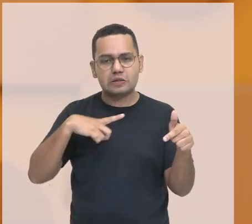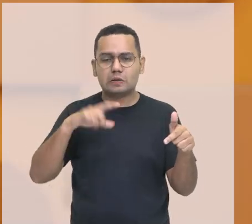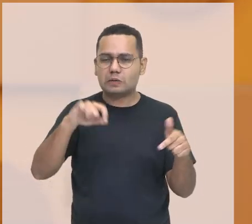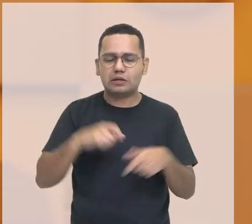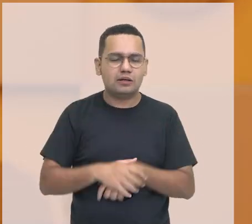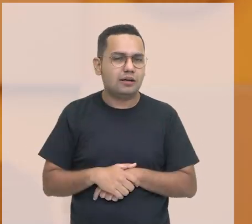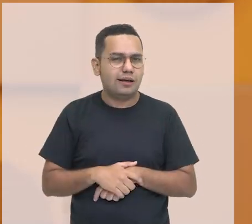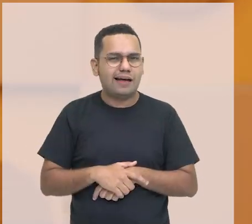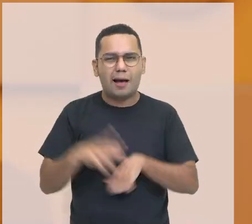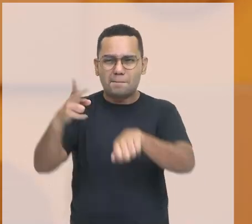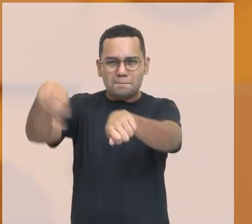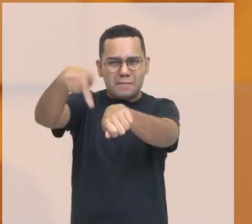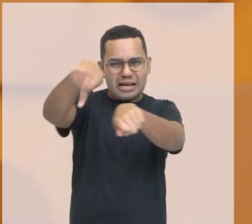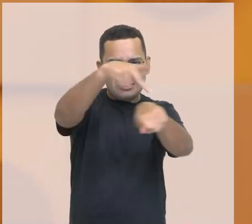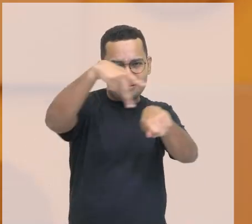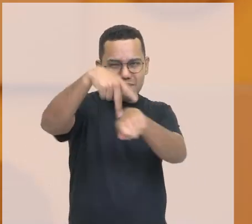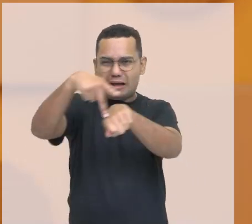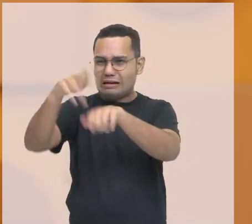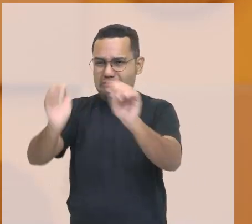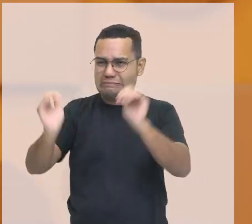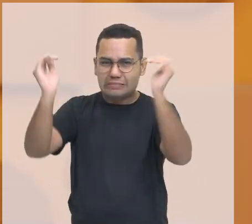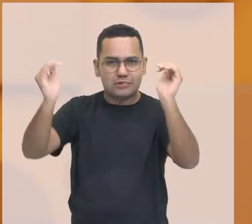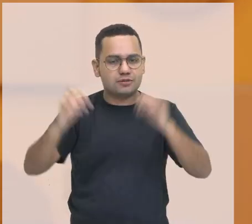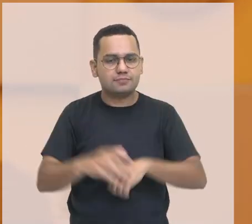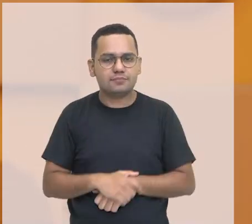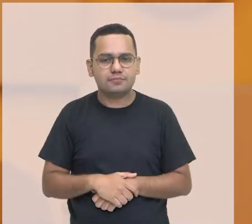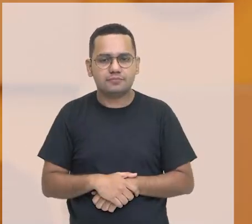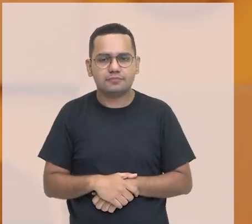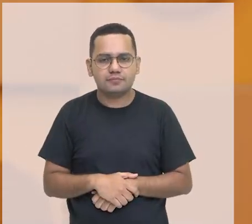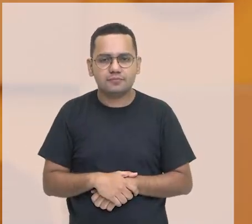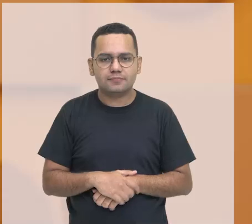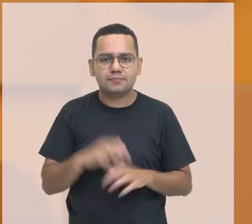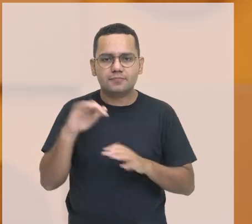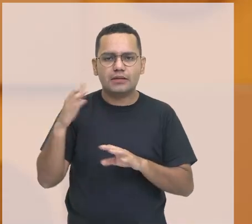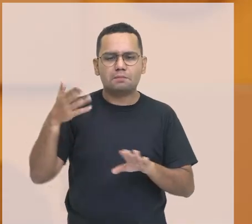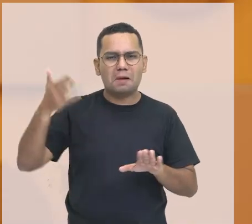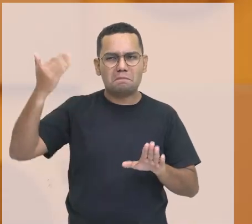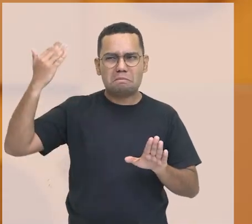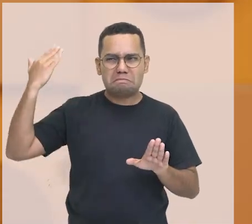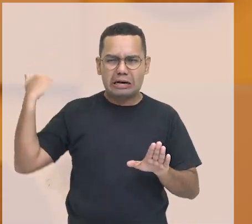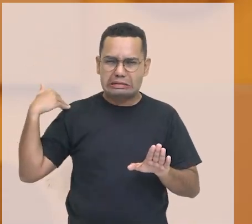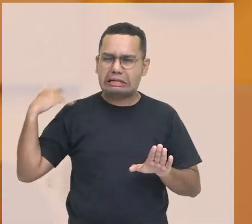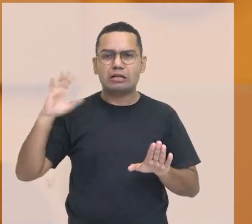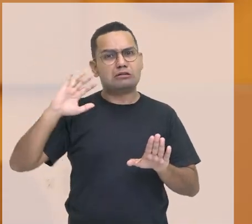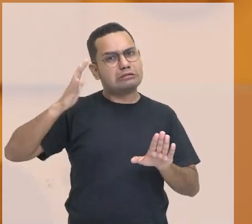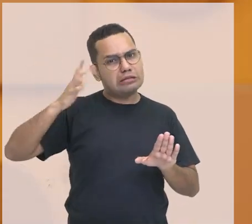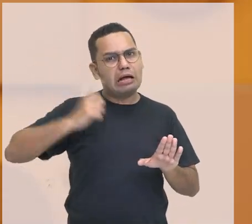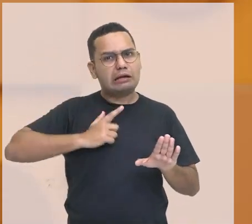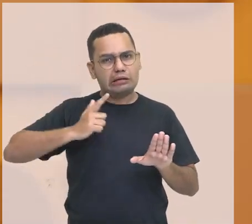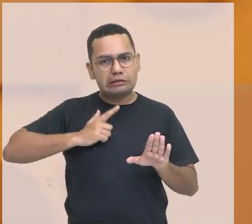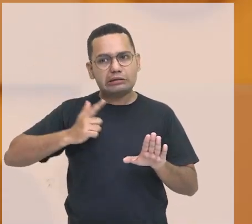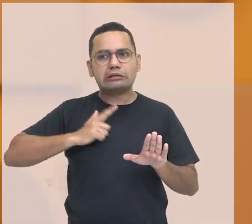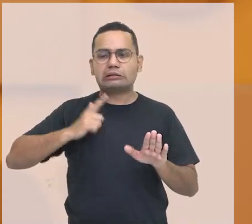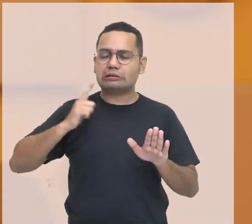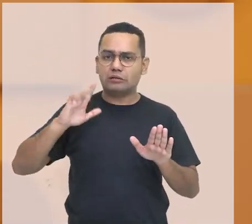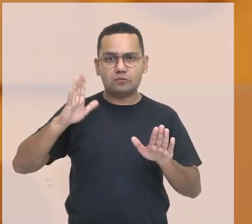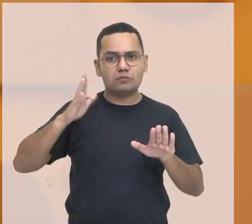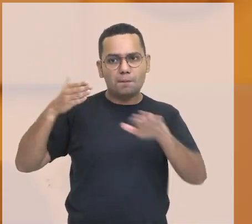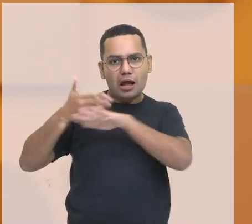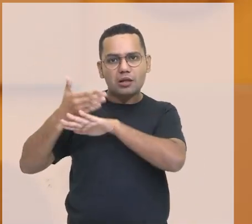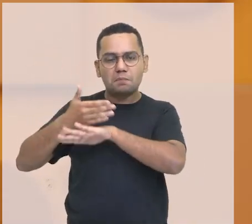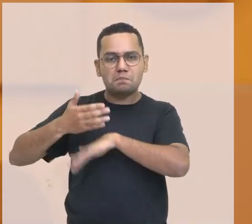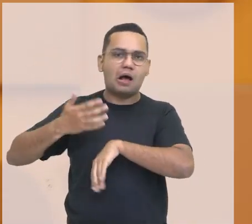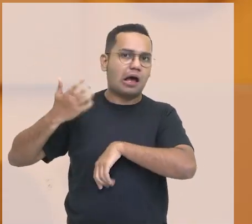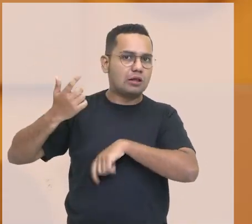que, até algumas décadas atrás, tinham acabado de sair da Primeira Guerra Mundial. Então a gente